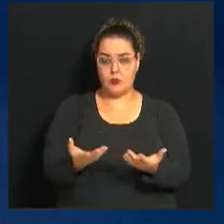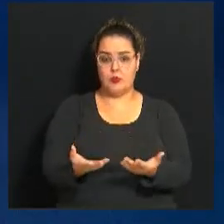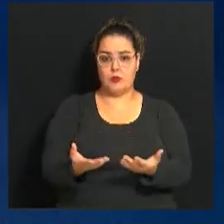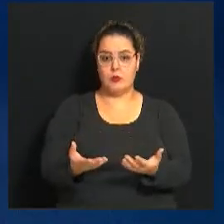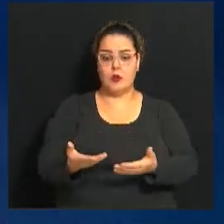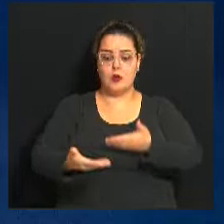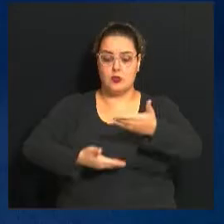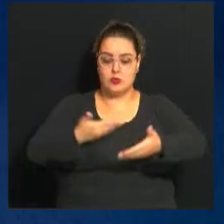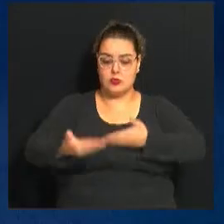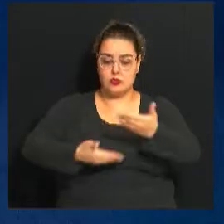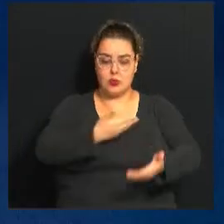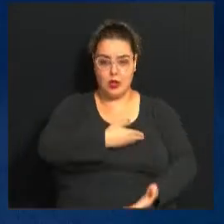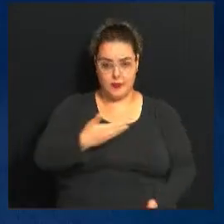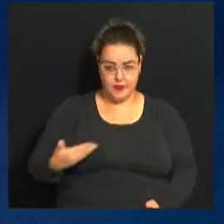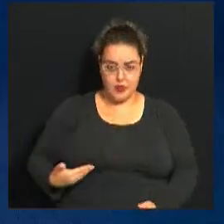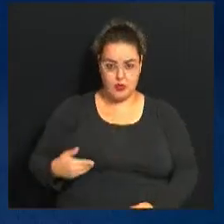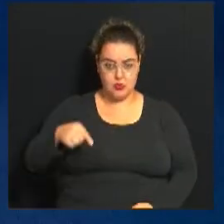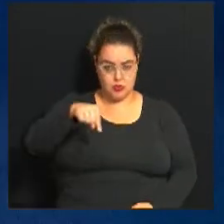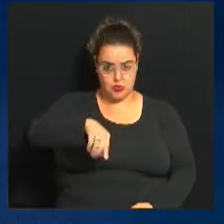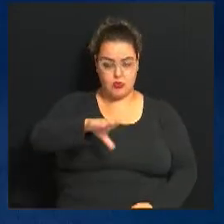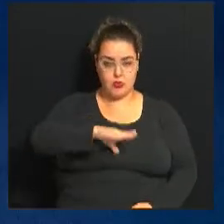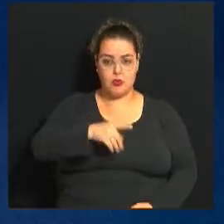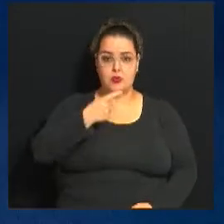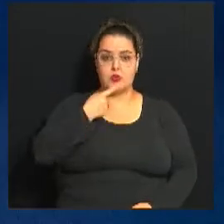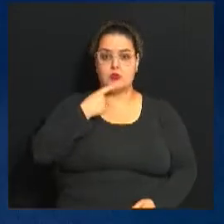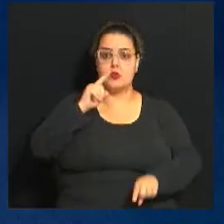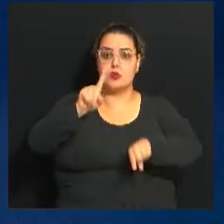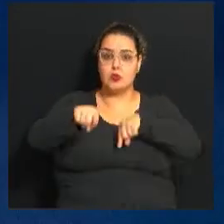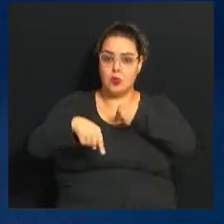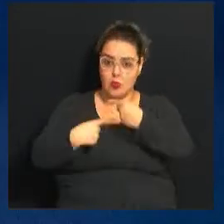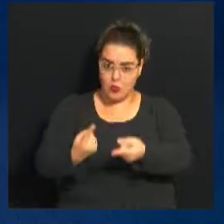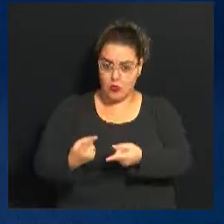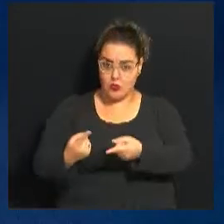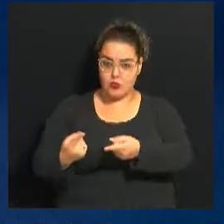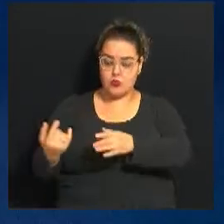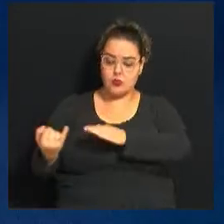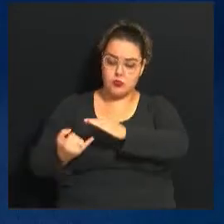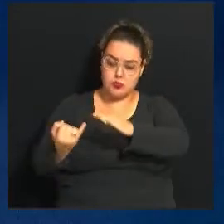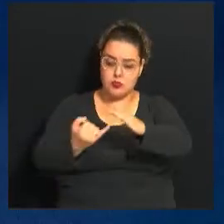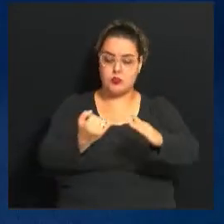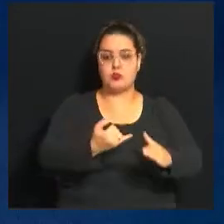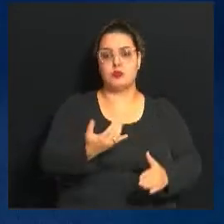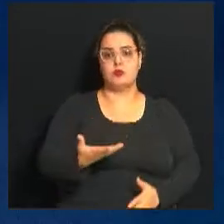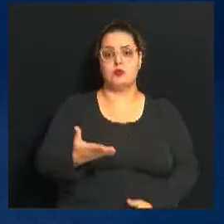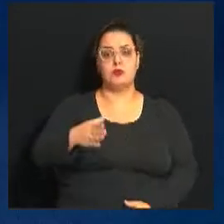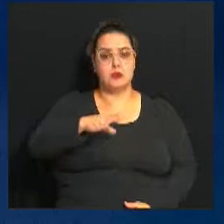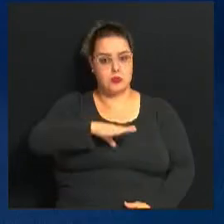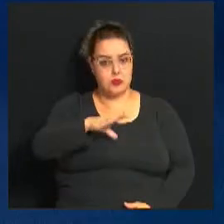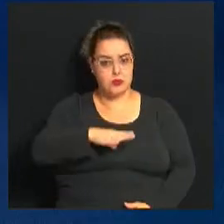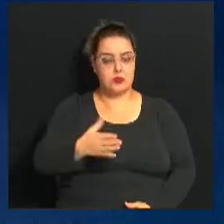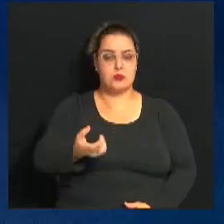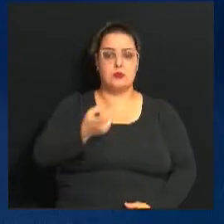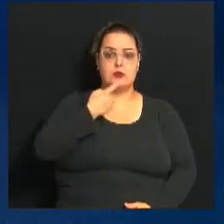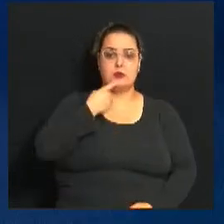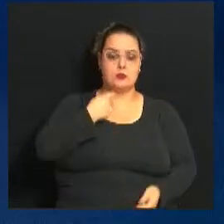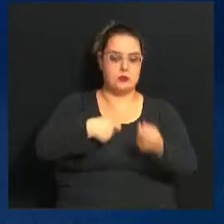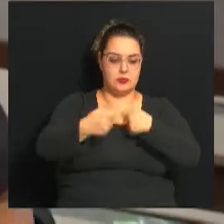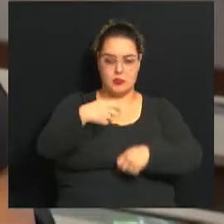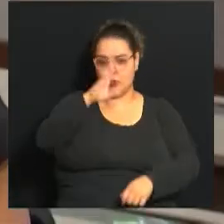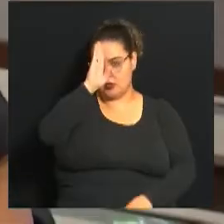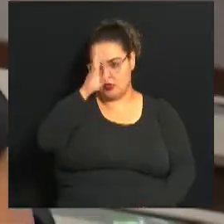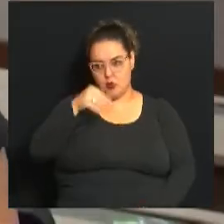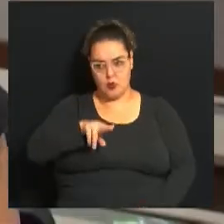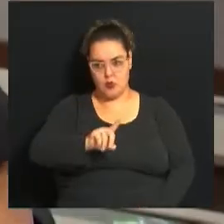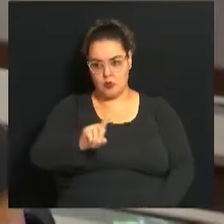públicos municipais para outros entes públicos municipais, seja ele da administração direta ou indireta.